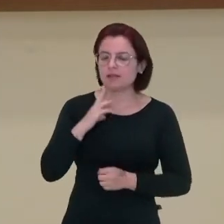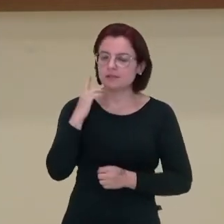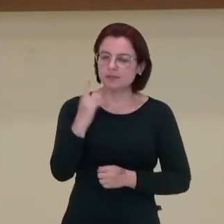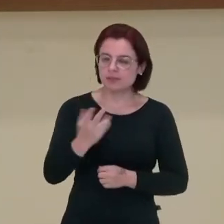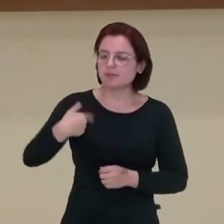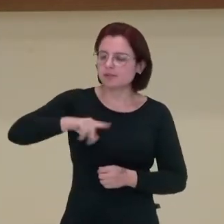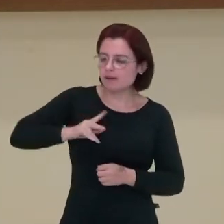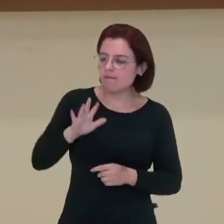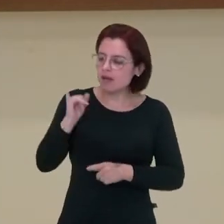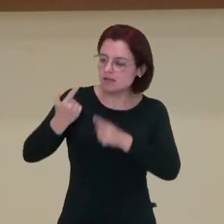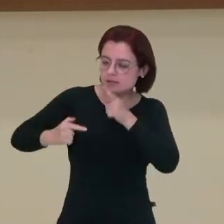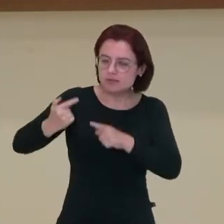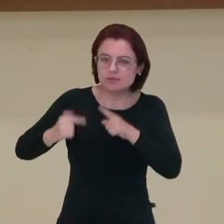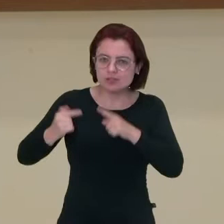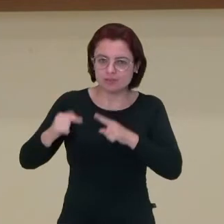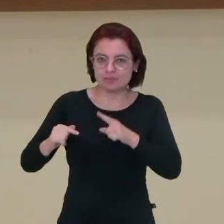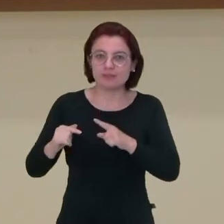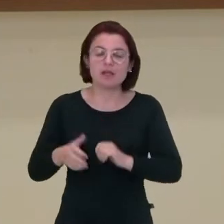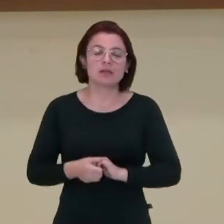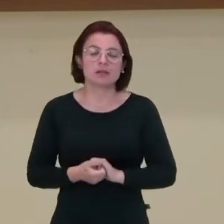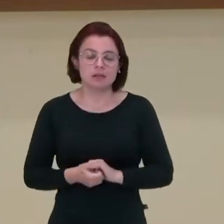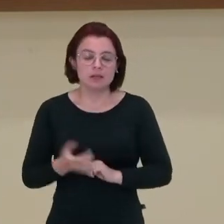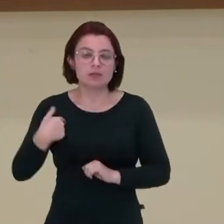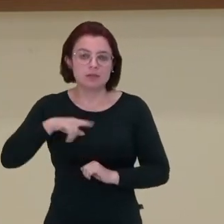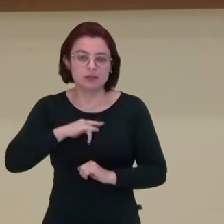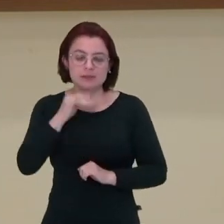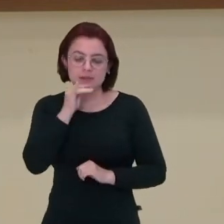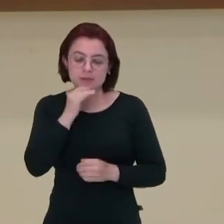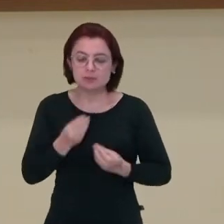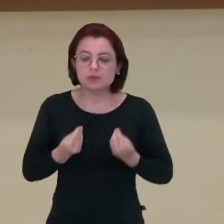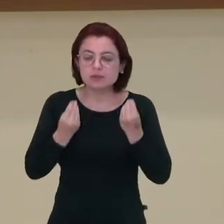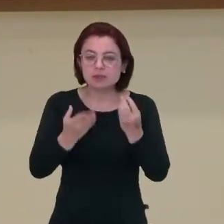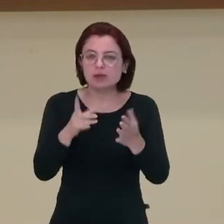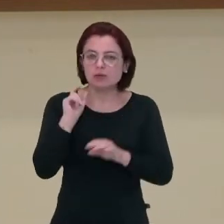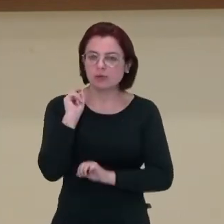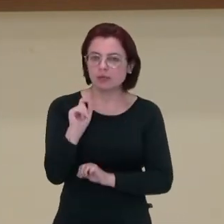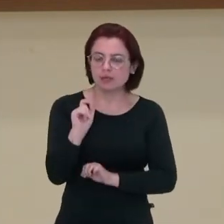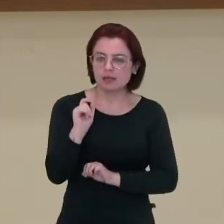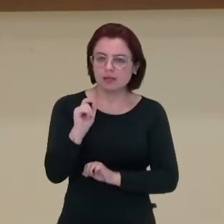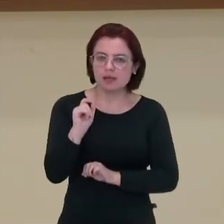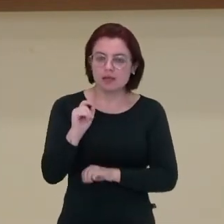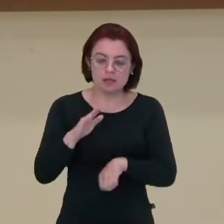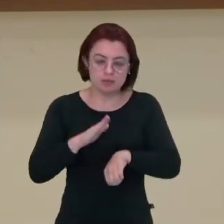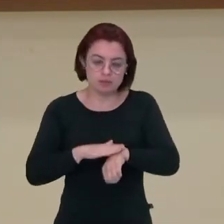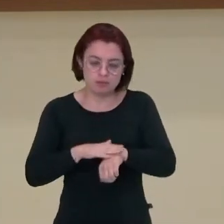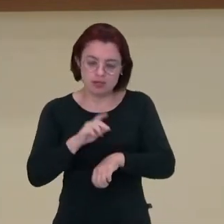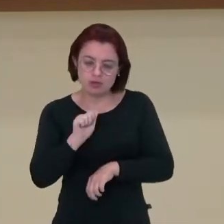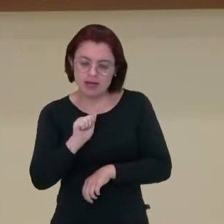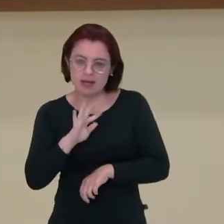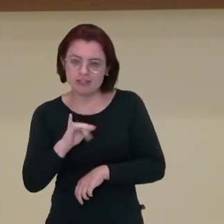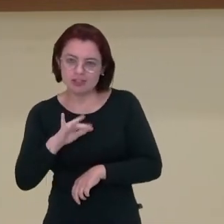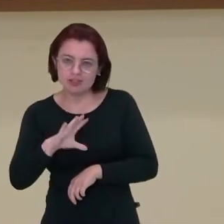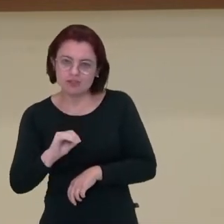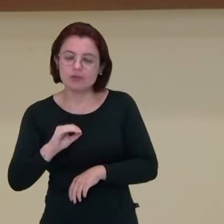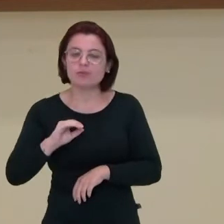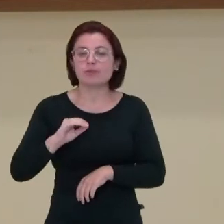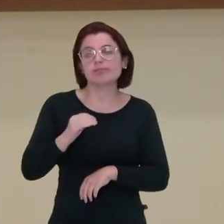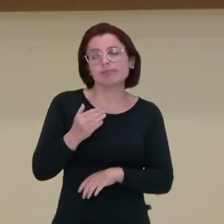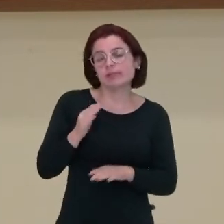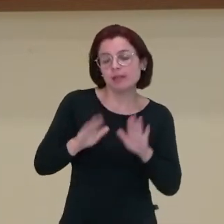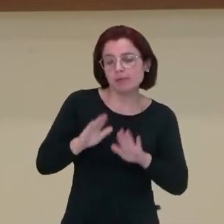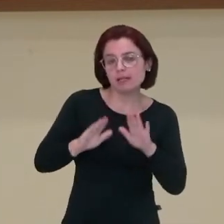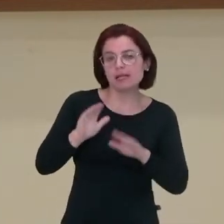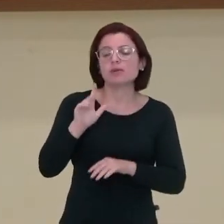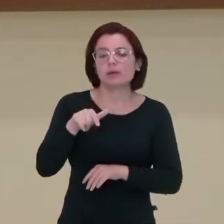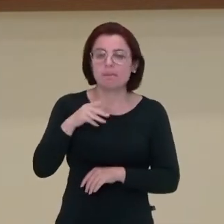discutir exemplos que a gente poderia dar exatamente que na hora ele é um ativo, outra hora ele é passivo. Vamos lá